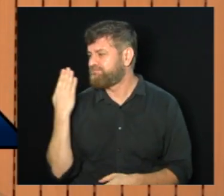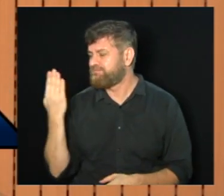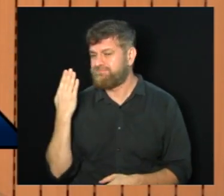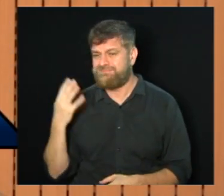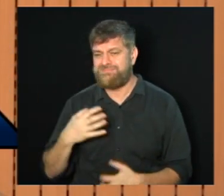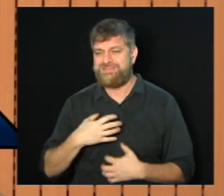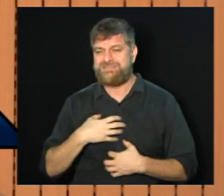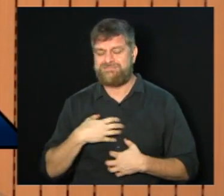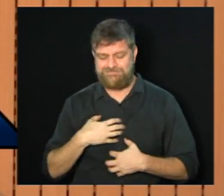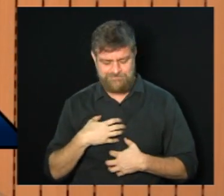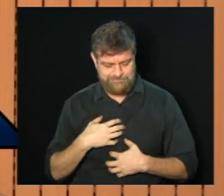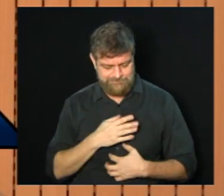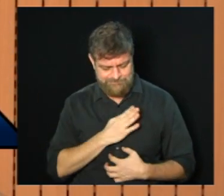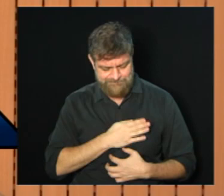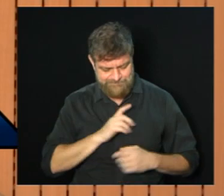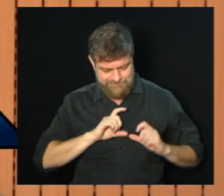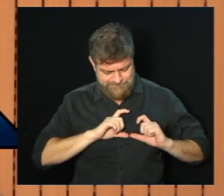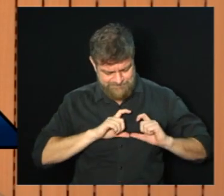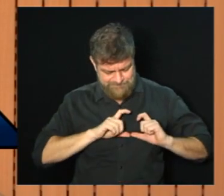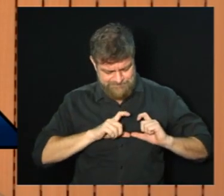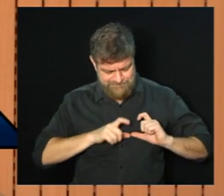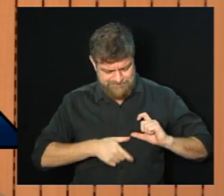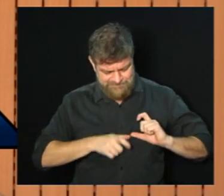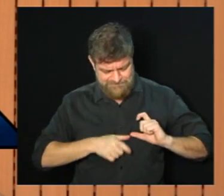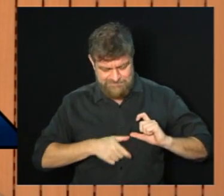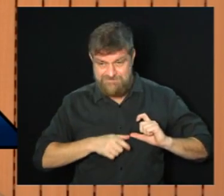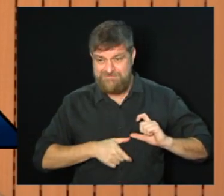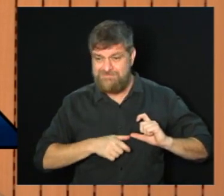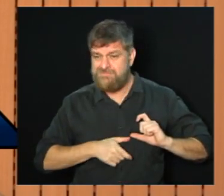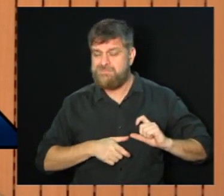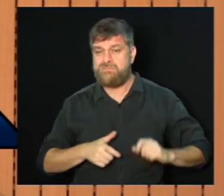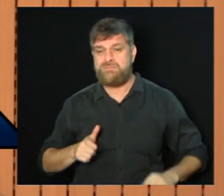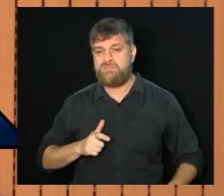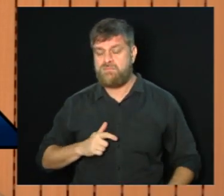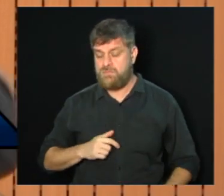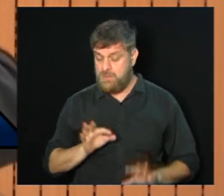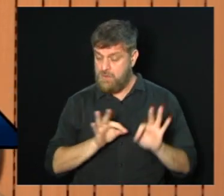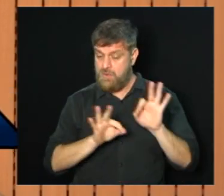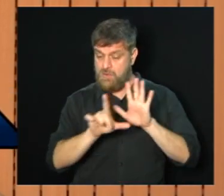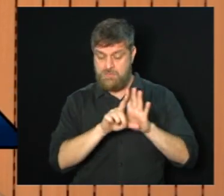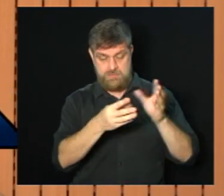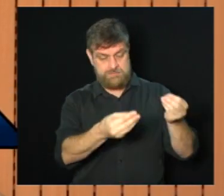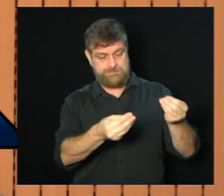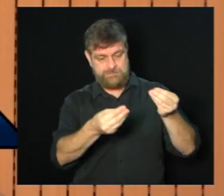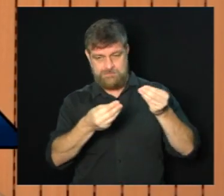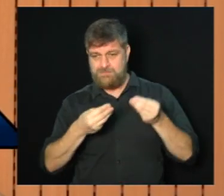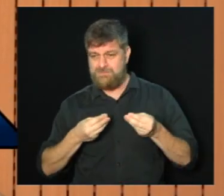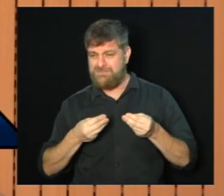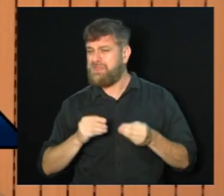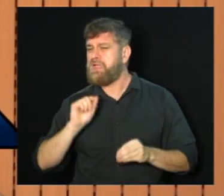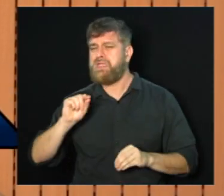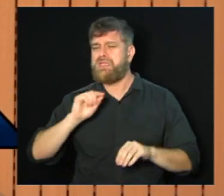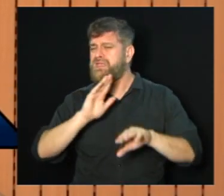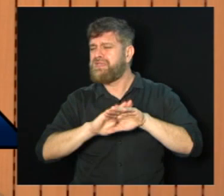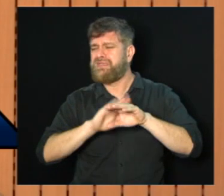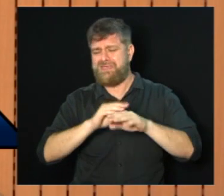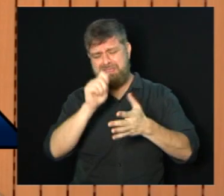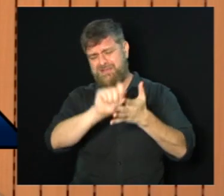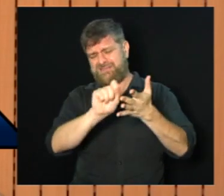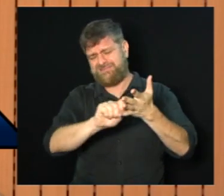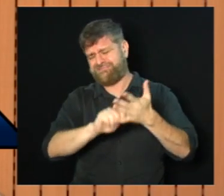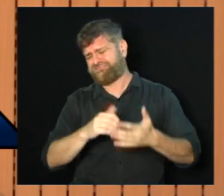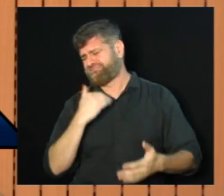no coração. Então, quando um projeto dessa magnitude vem, independente de quem seja o autor do